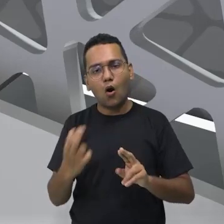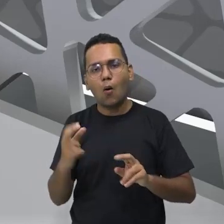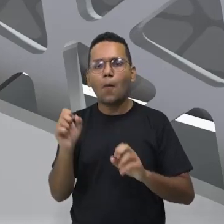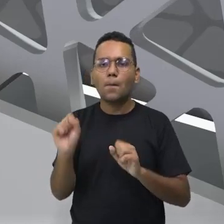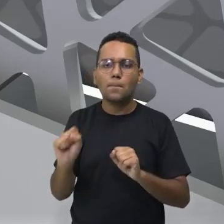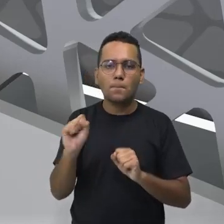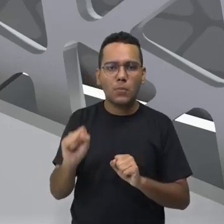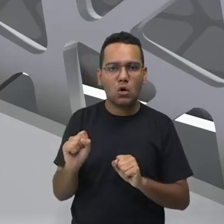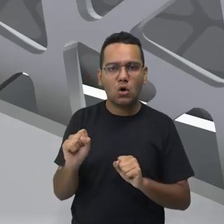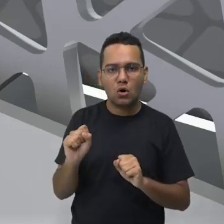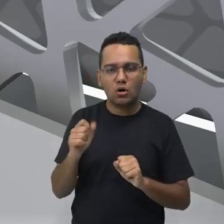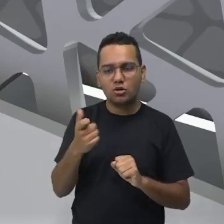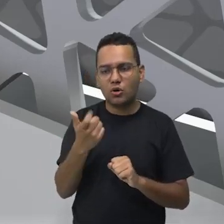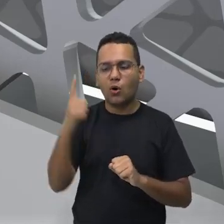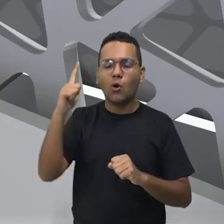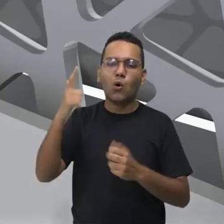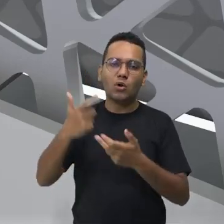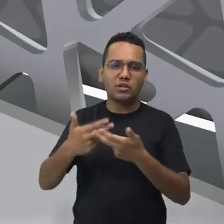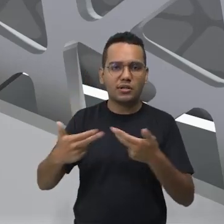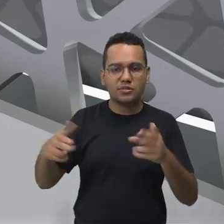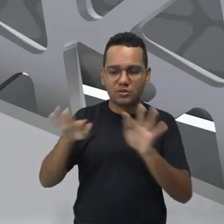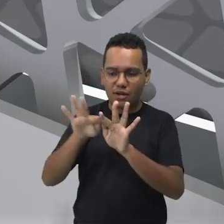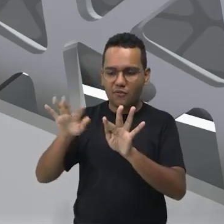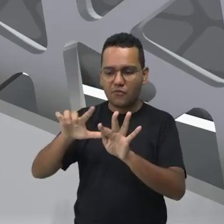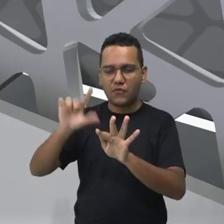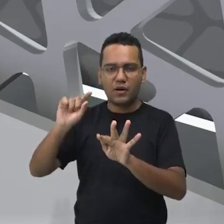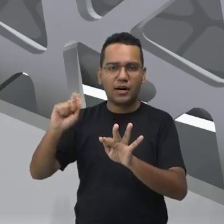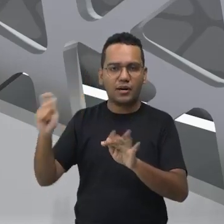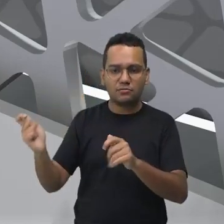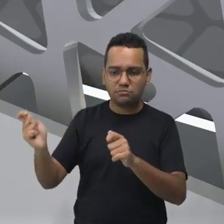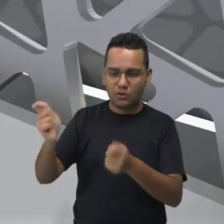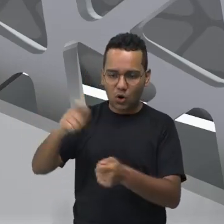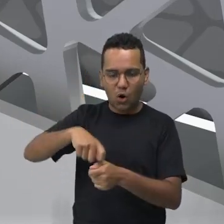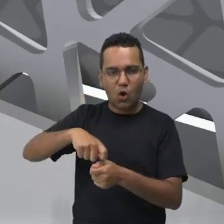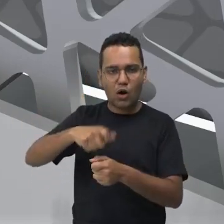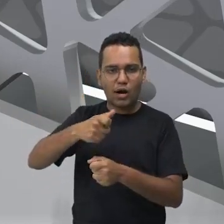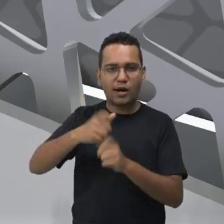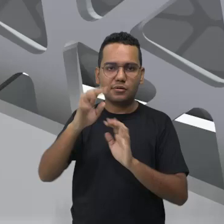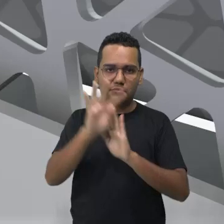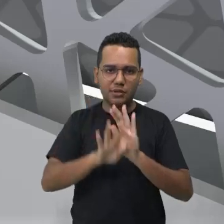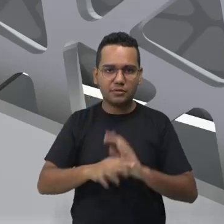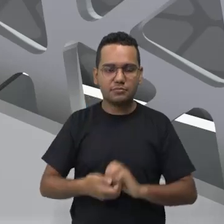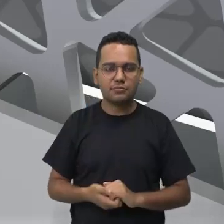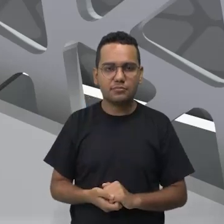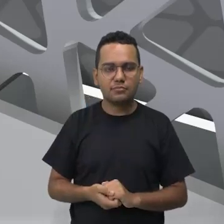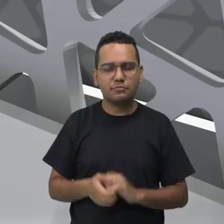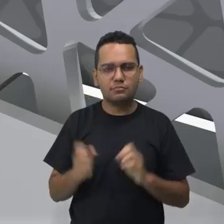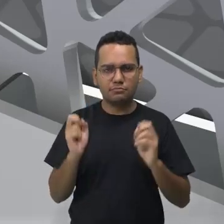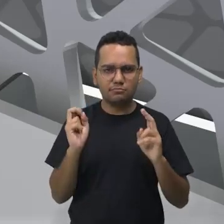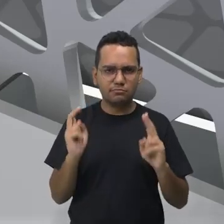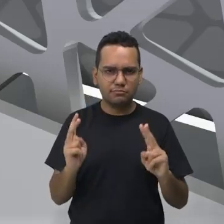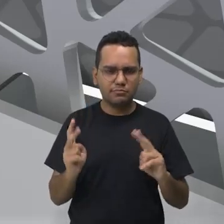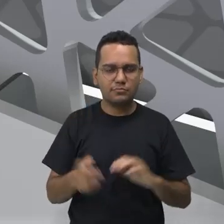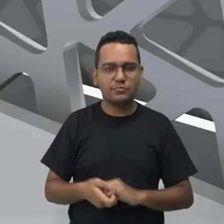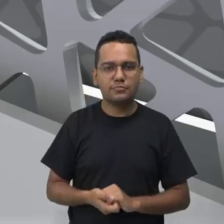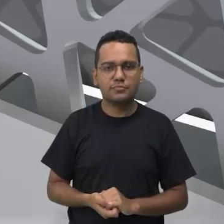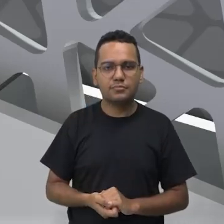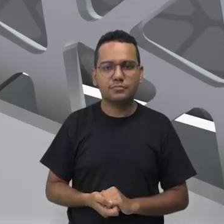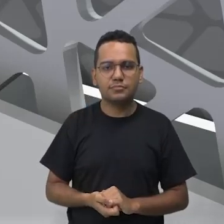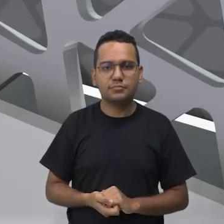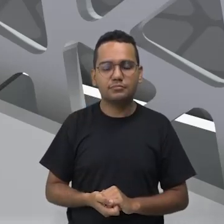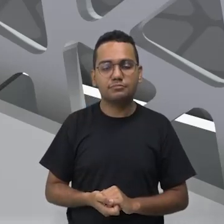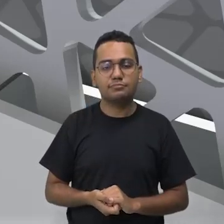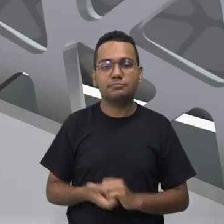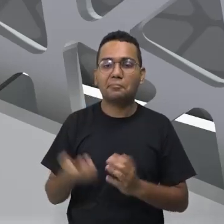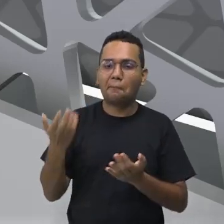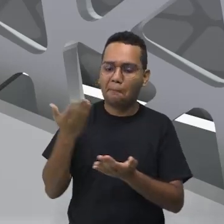reproduzindo com as próprias palavras, as palavras de quem está escrevendo o resumo, certo? Então,